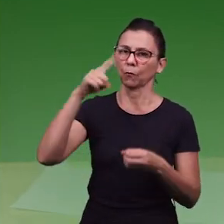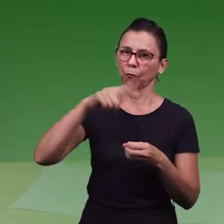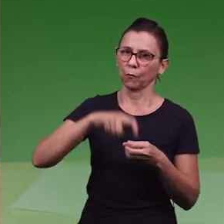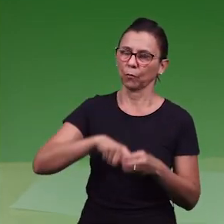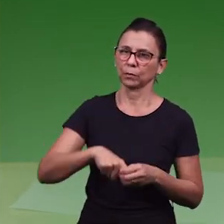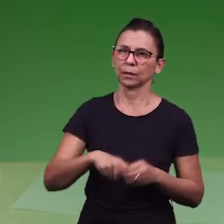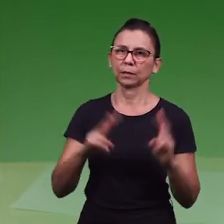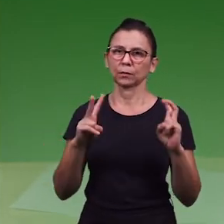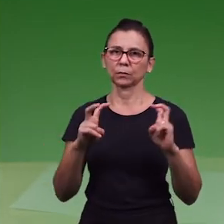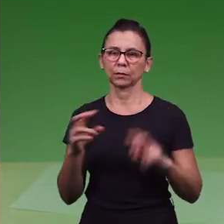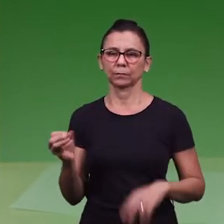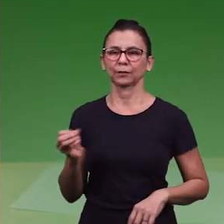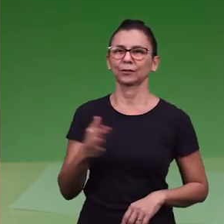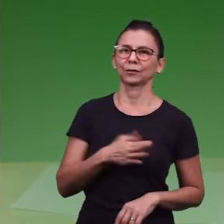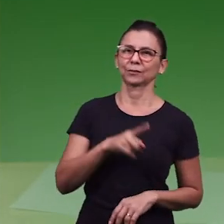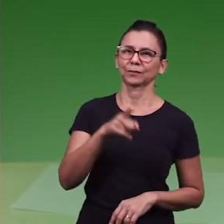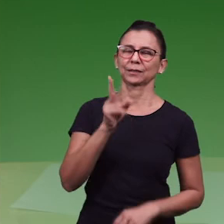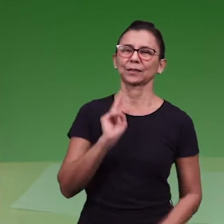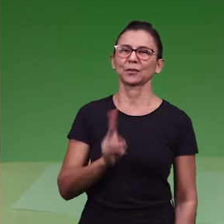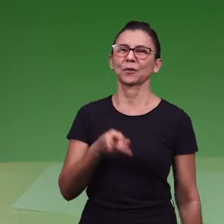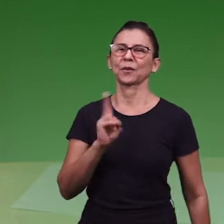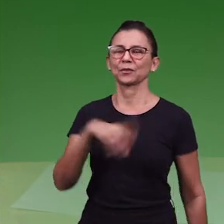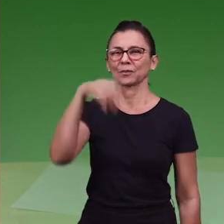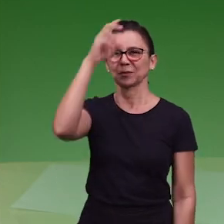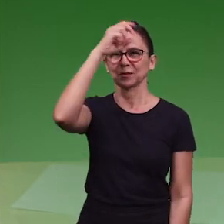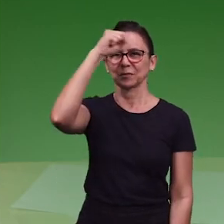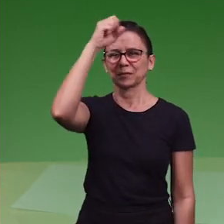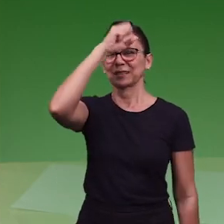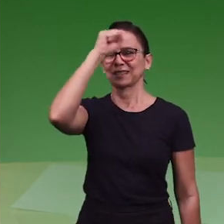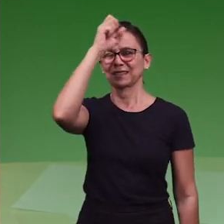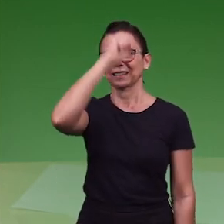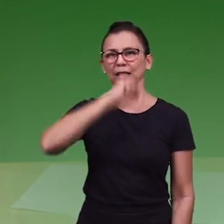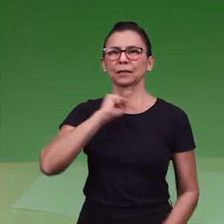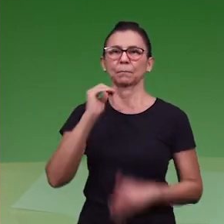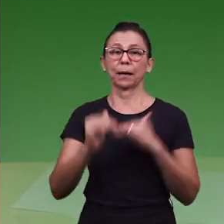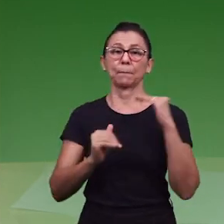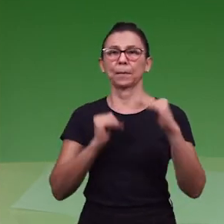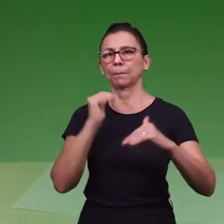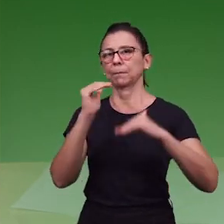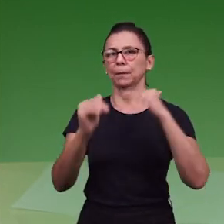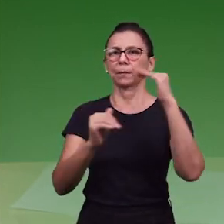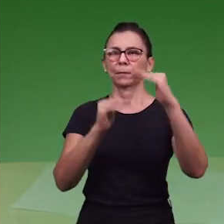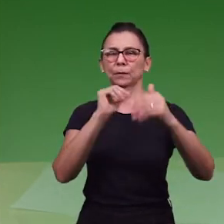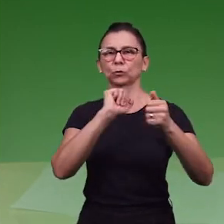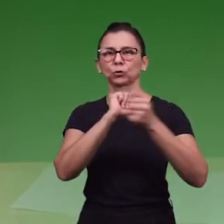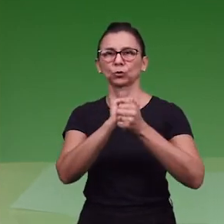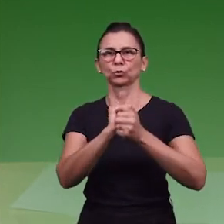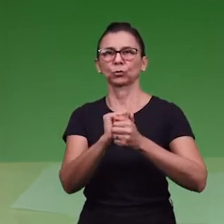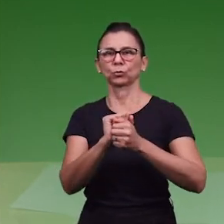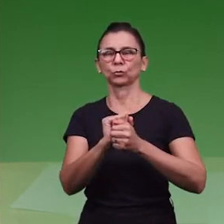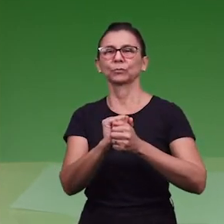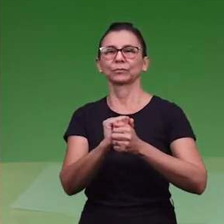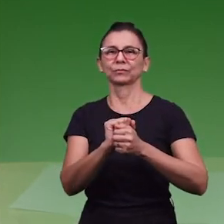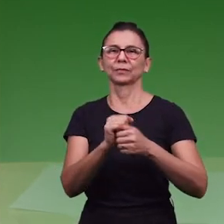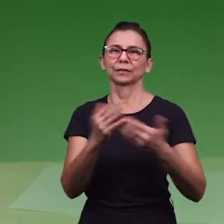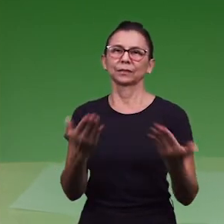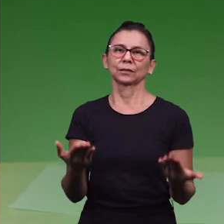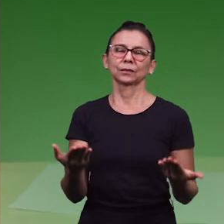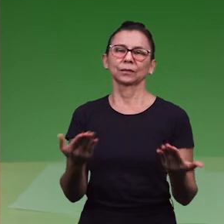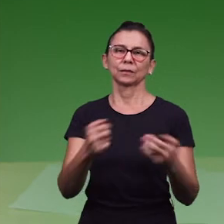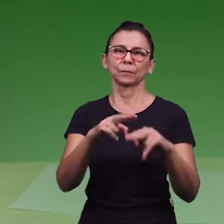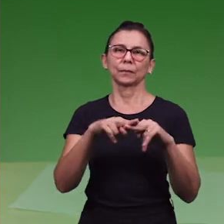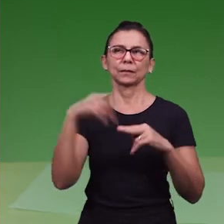com um novo tema para que você continue aprendendo e crescendo junto conosco aqui naquilo que são